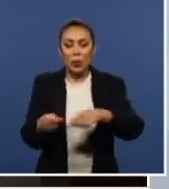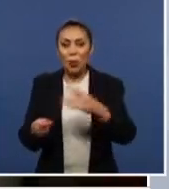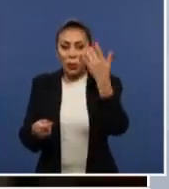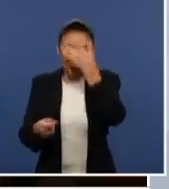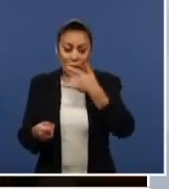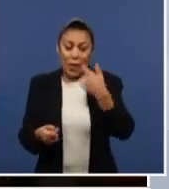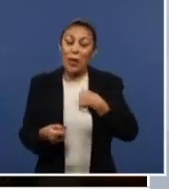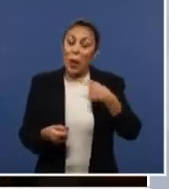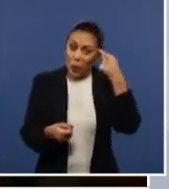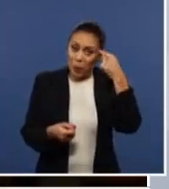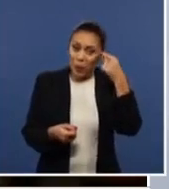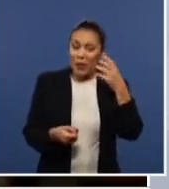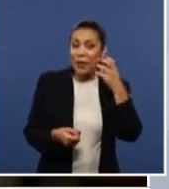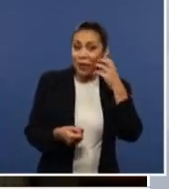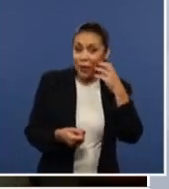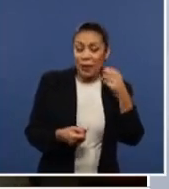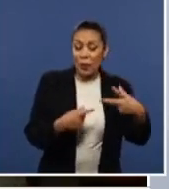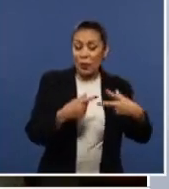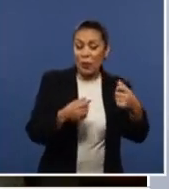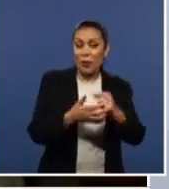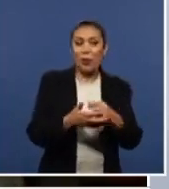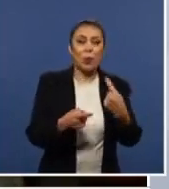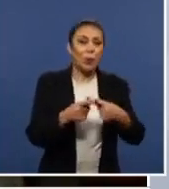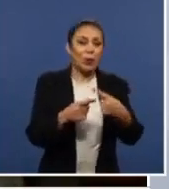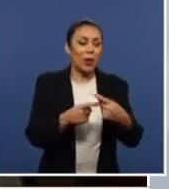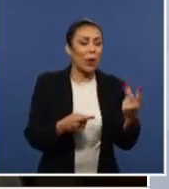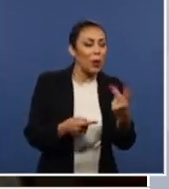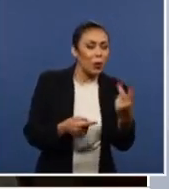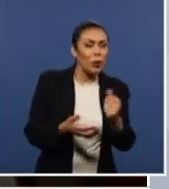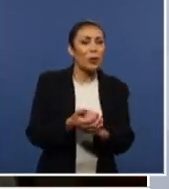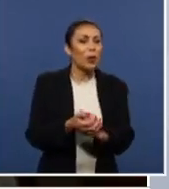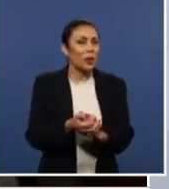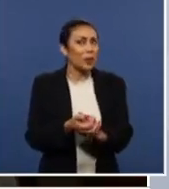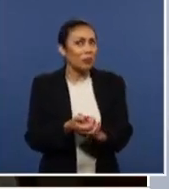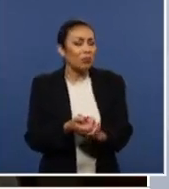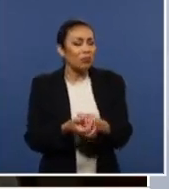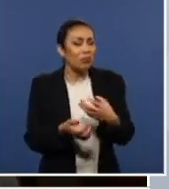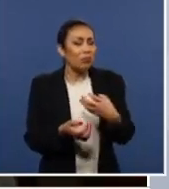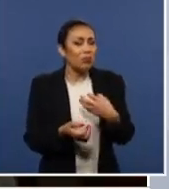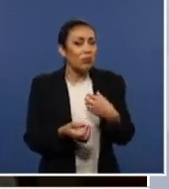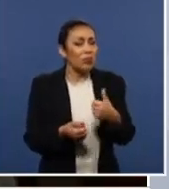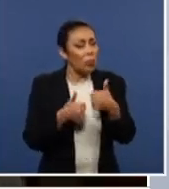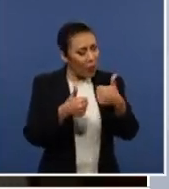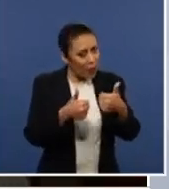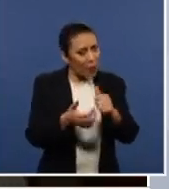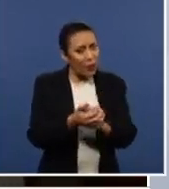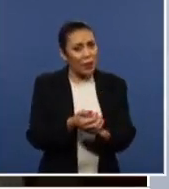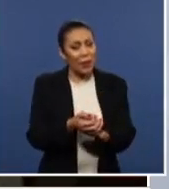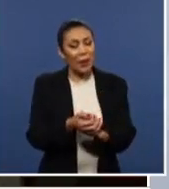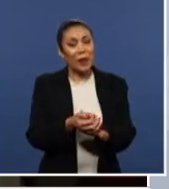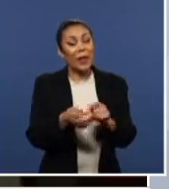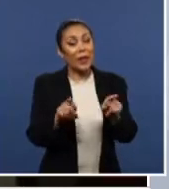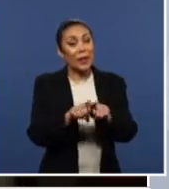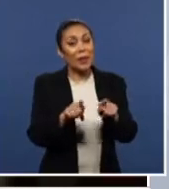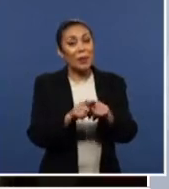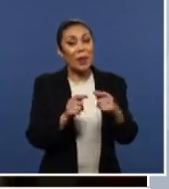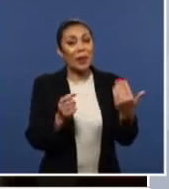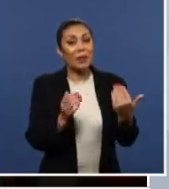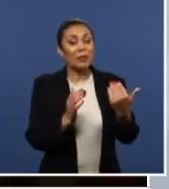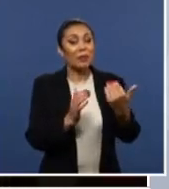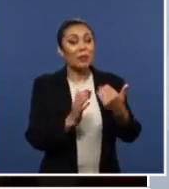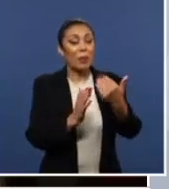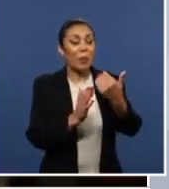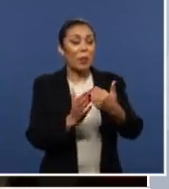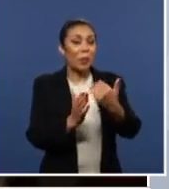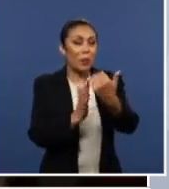ele era o vencedor, até porque os dois nanicos se saíram relativamente bem. E isso tira,